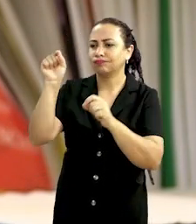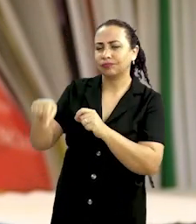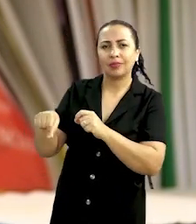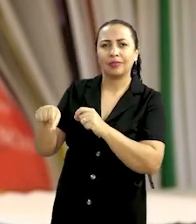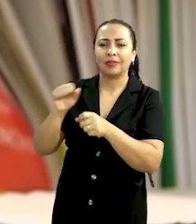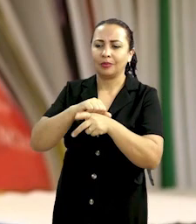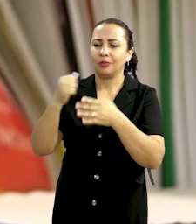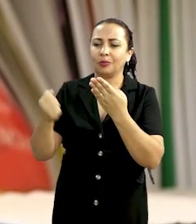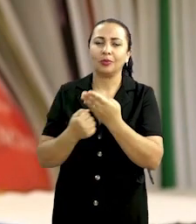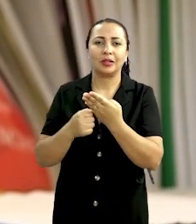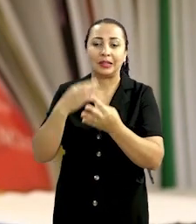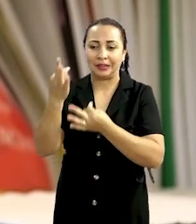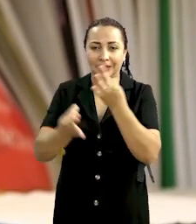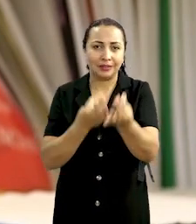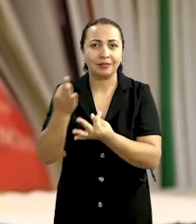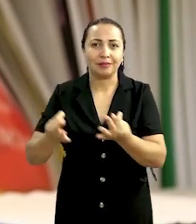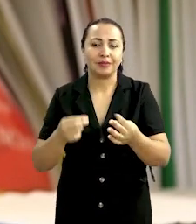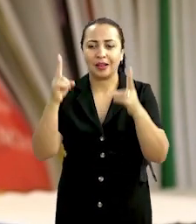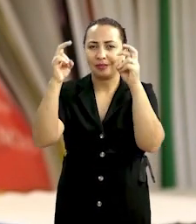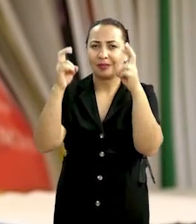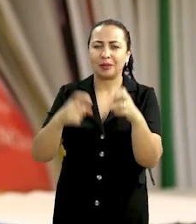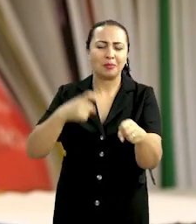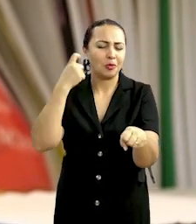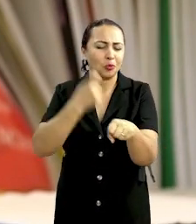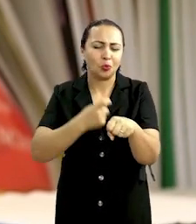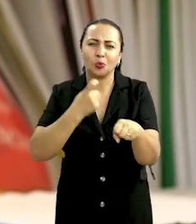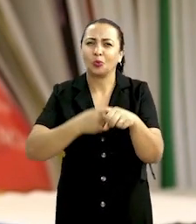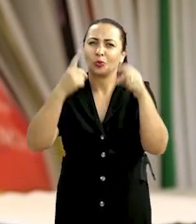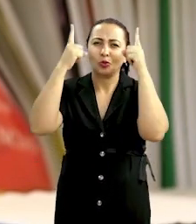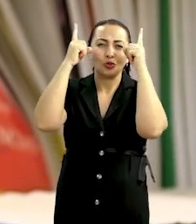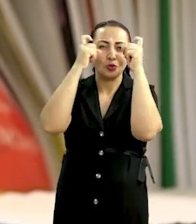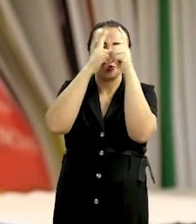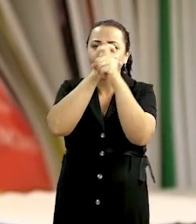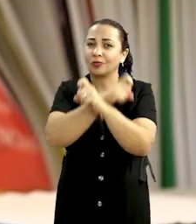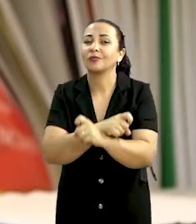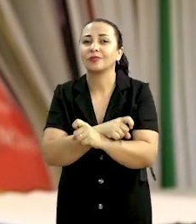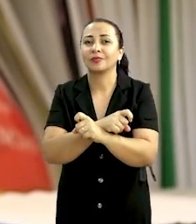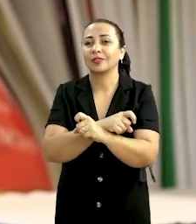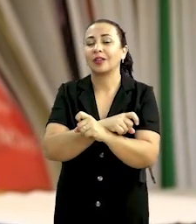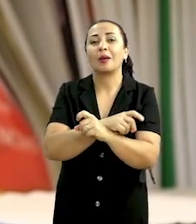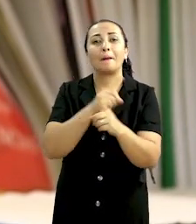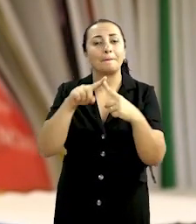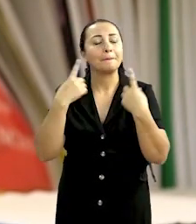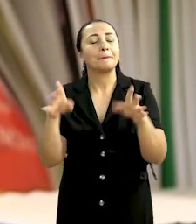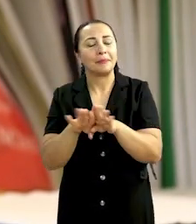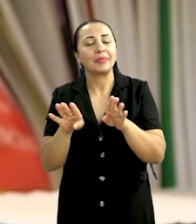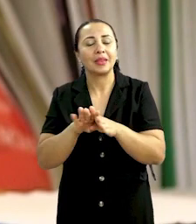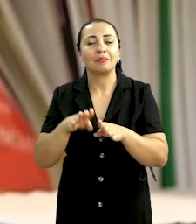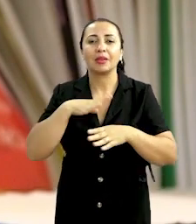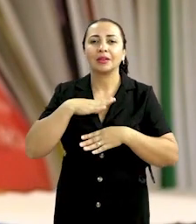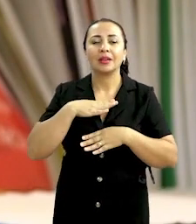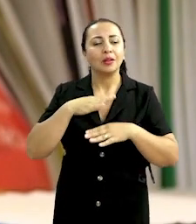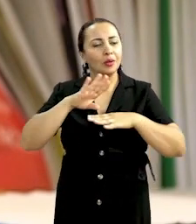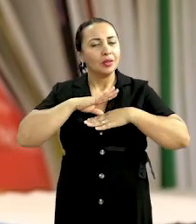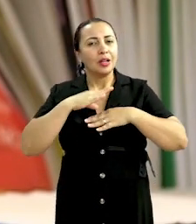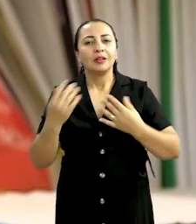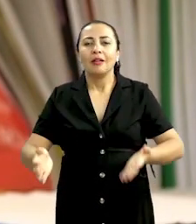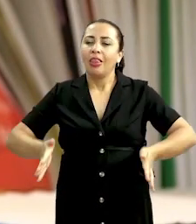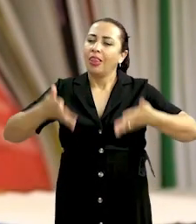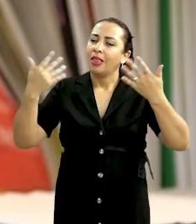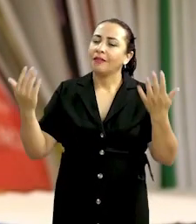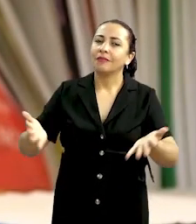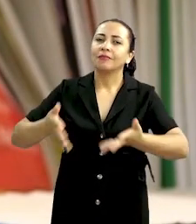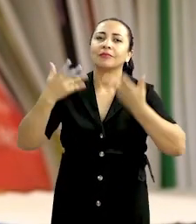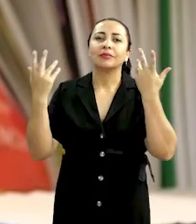linguagem dela, né, de tratar de temas tão duros, né, de personagens tão bem construídas, mas, ao mesmo tempo, com